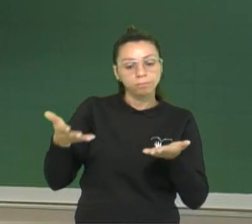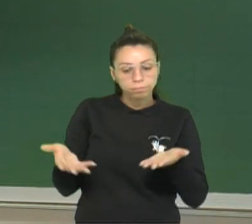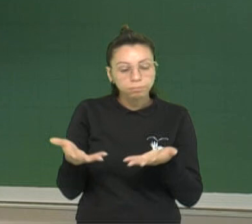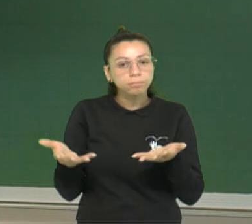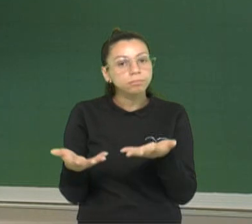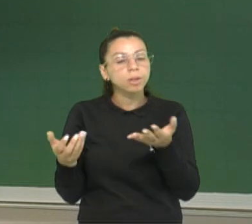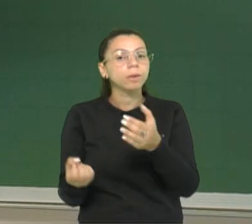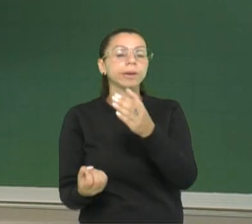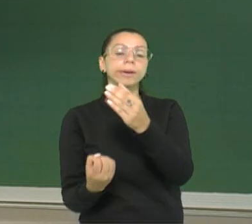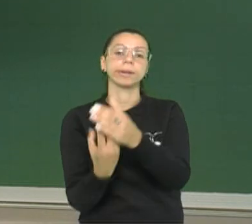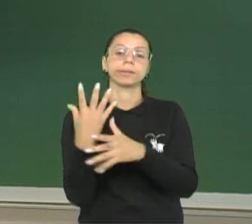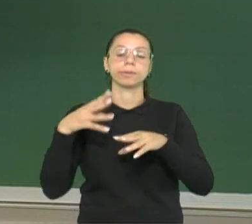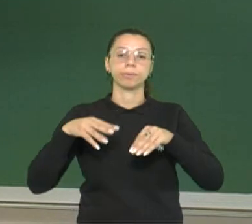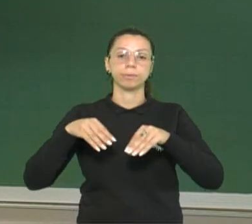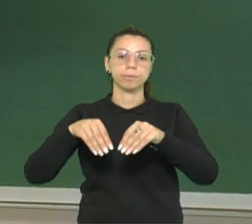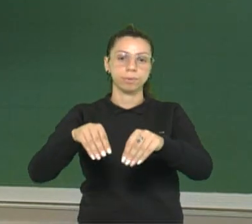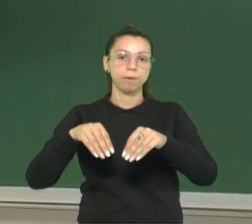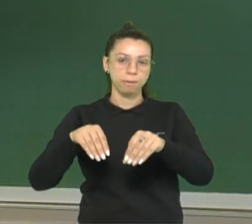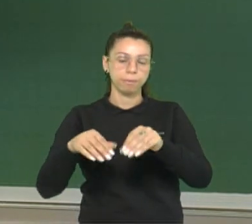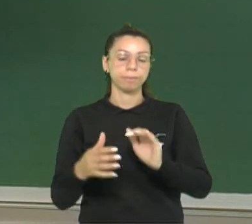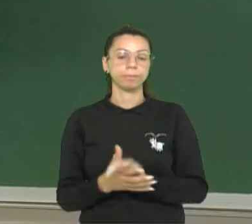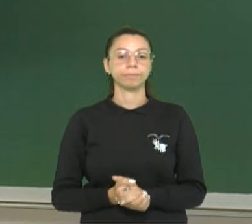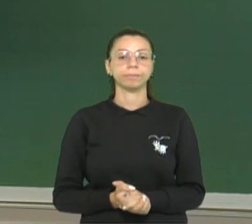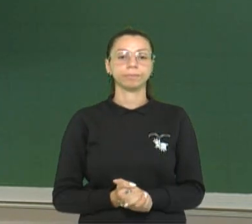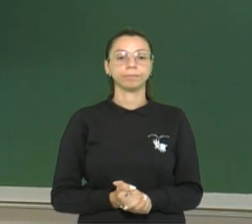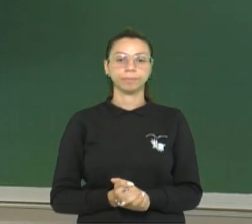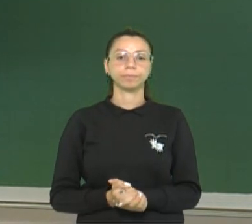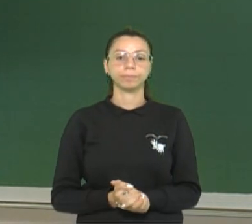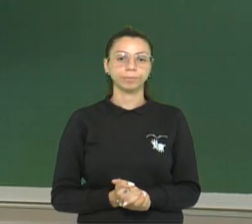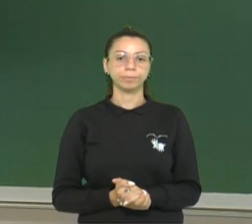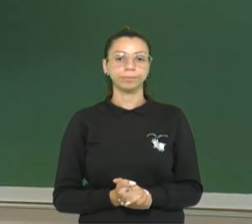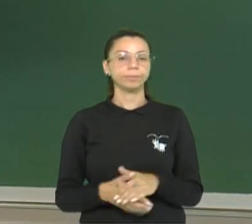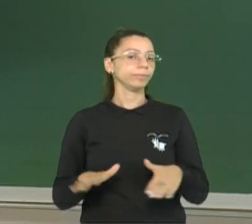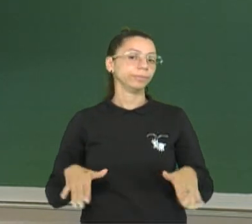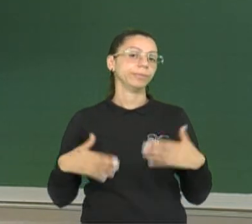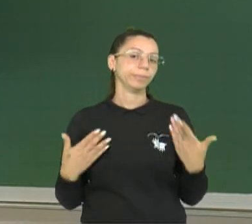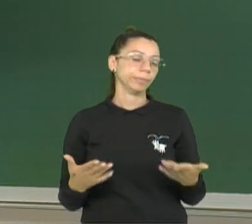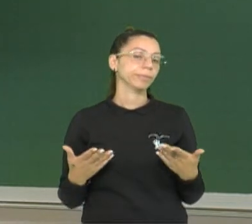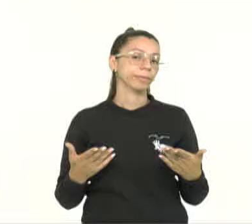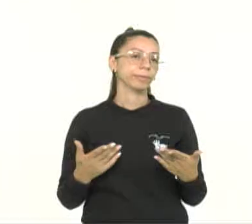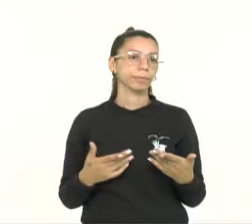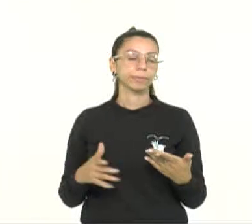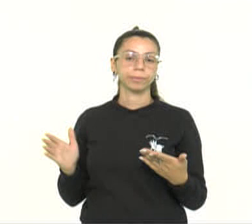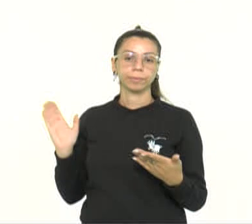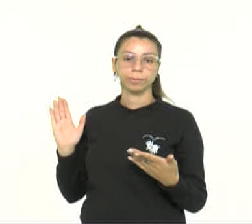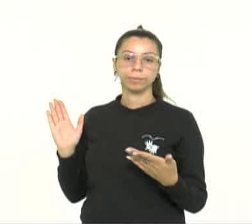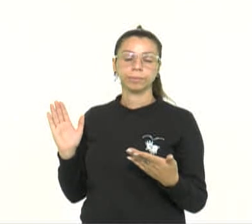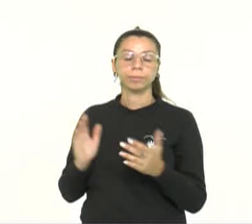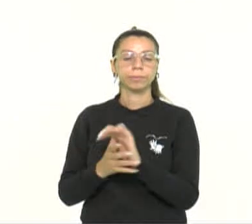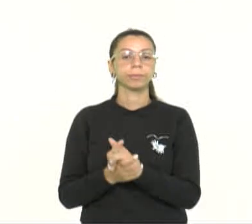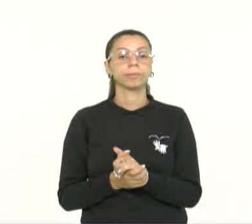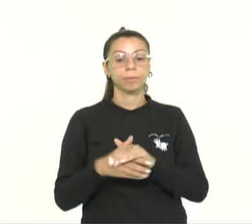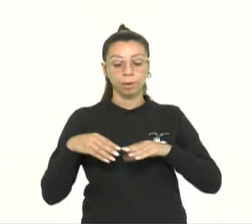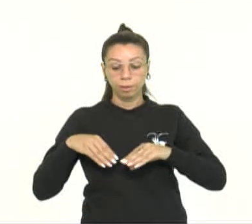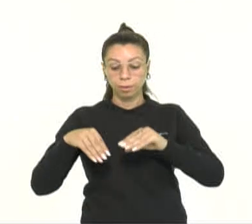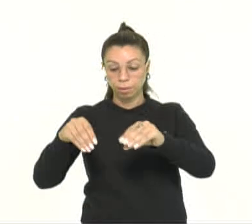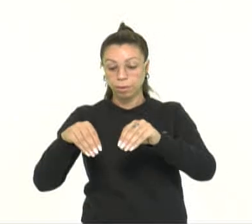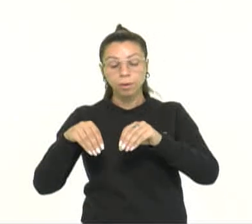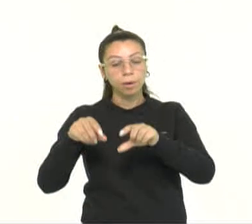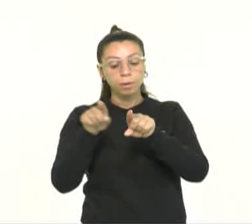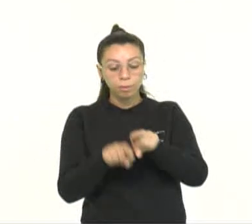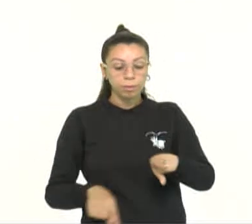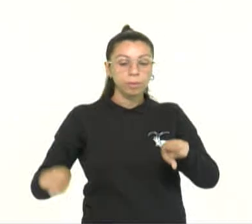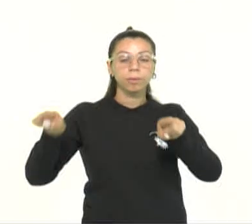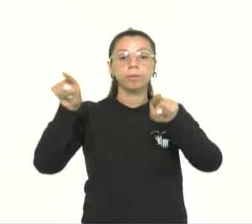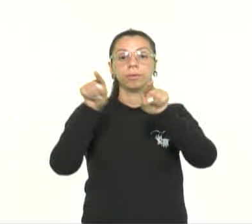favorecer a formação do solo. E quando a gente fala sobre isso, solo é um recurso renovável, ou seja,